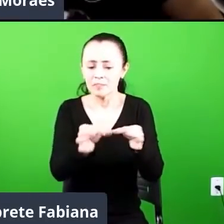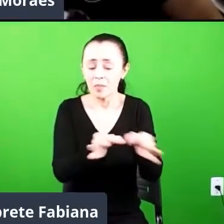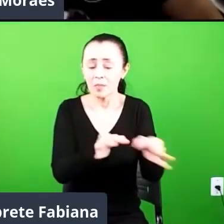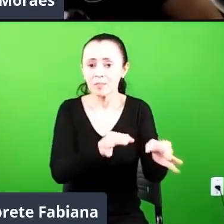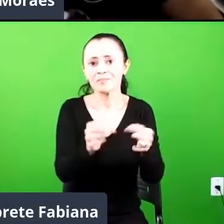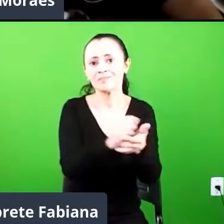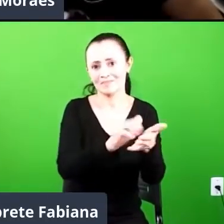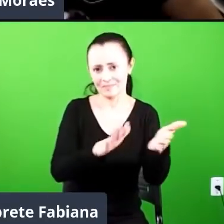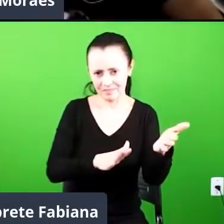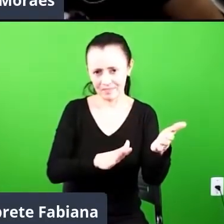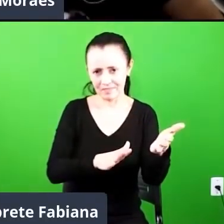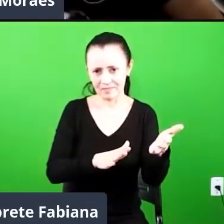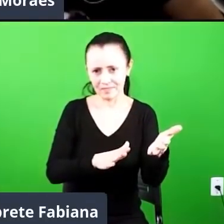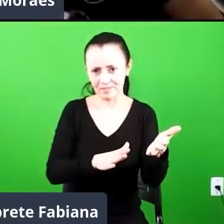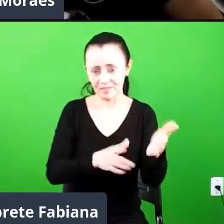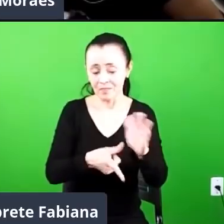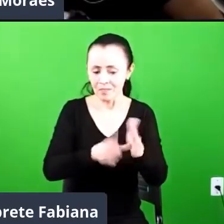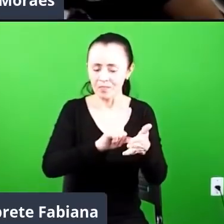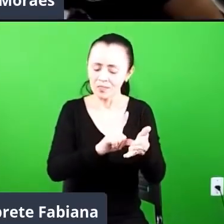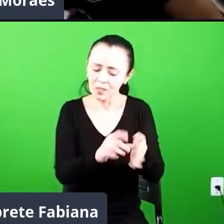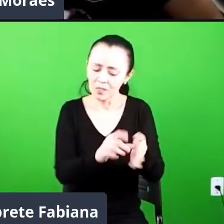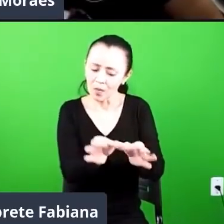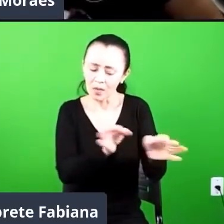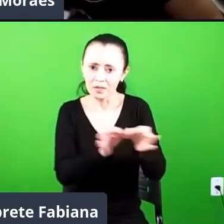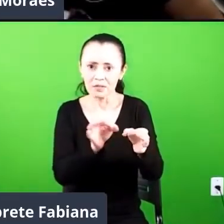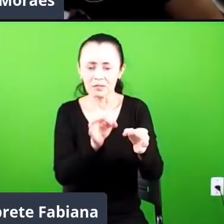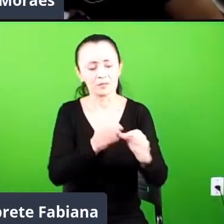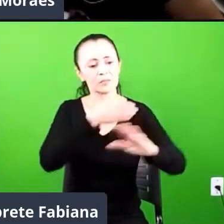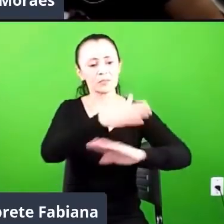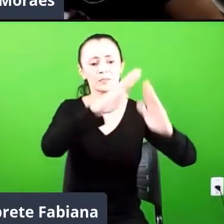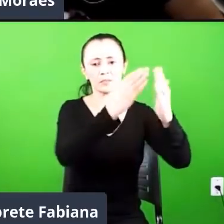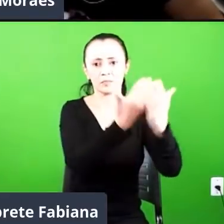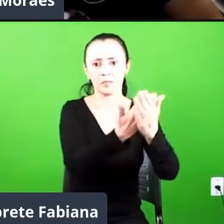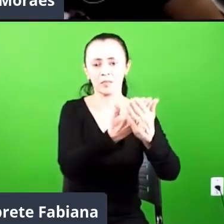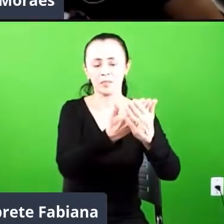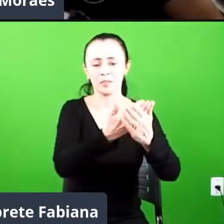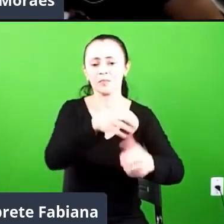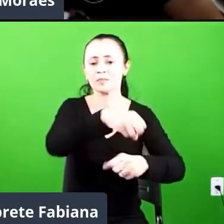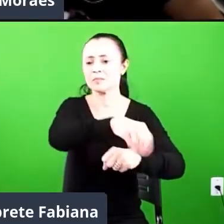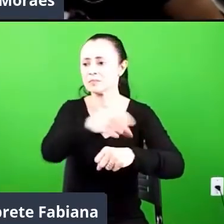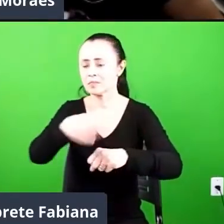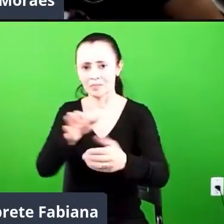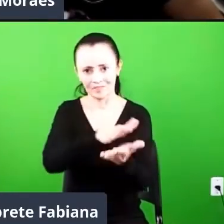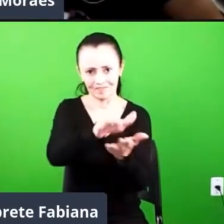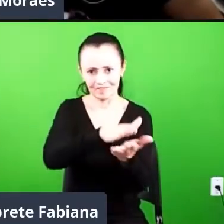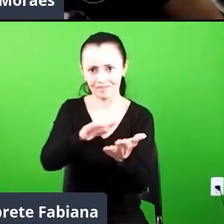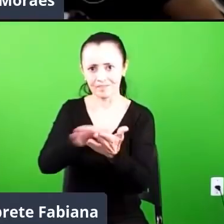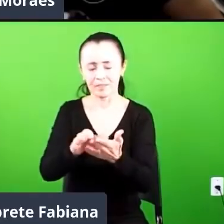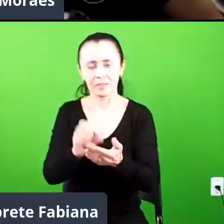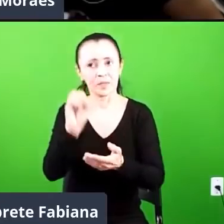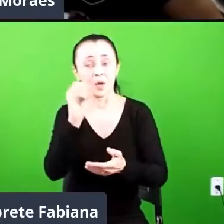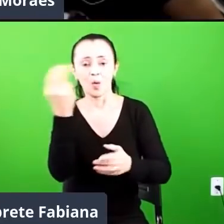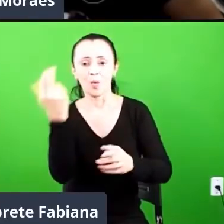Eu preparo atividades e eu mando para a escola distribui essas atividades para os alunos. Ou eu gravo